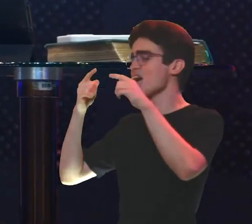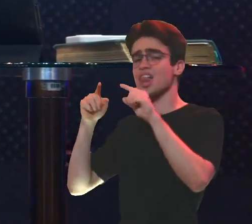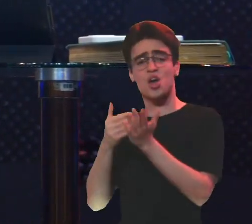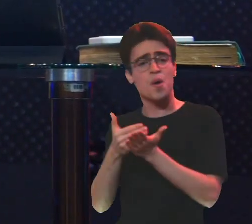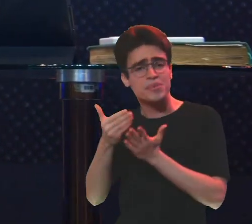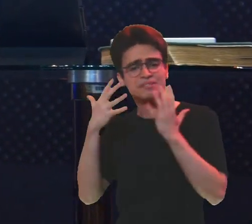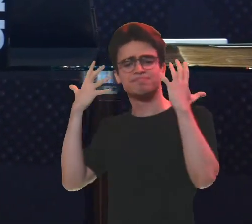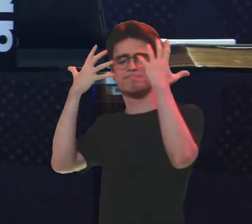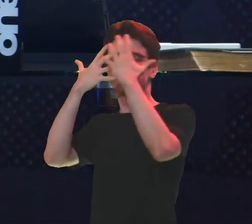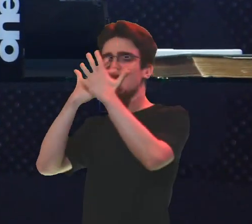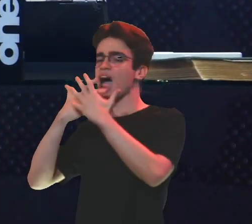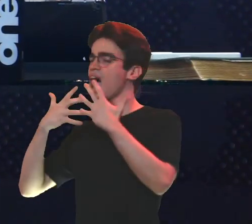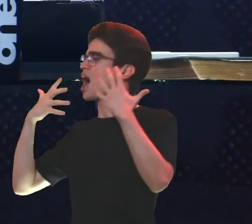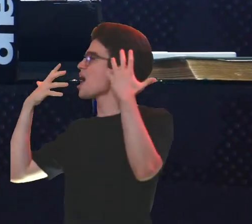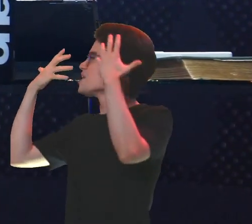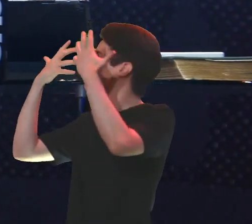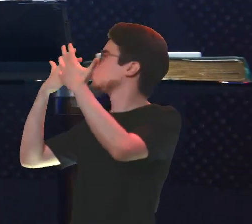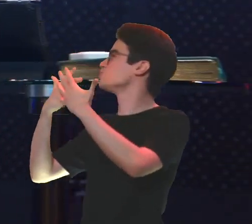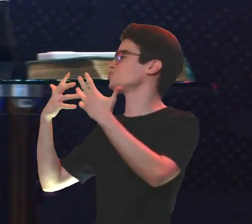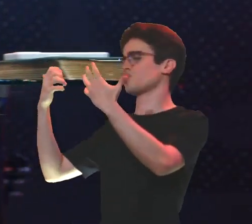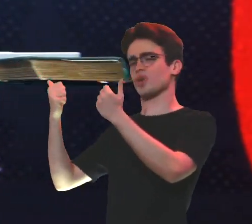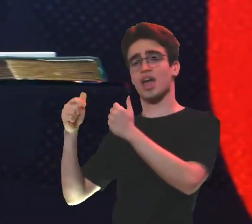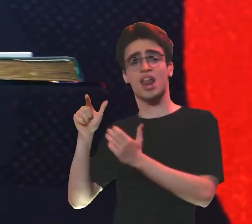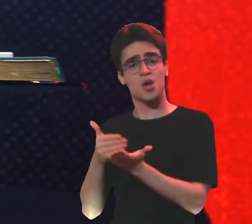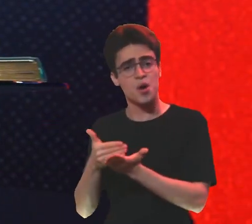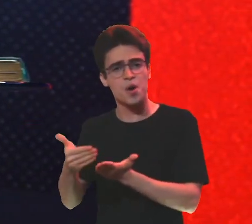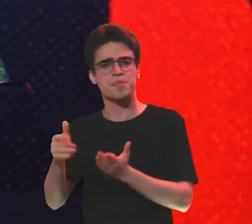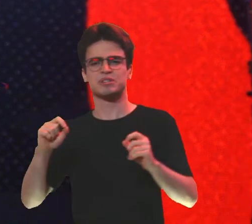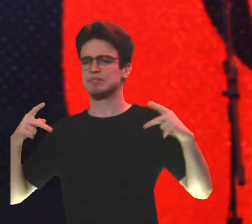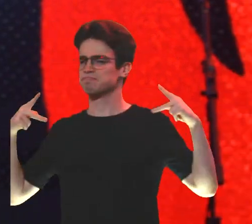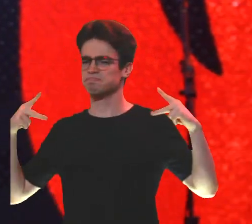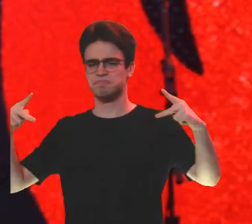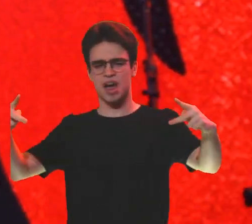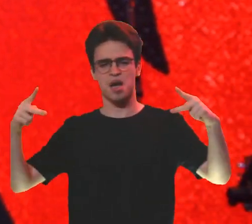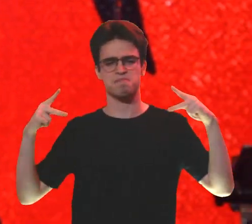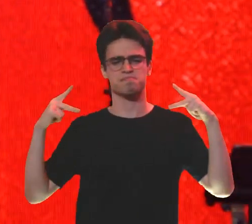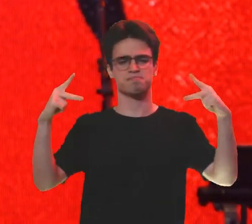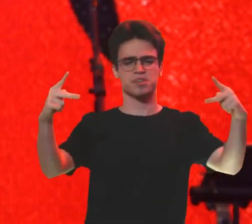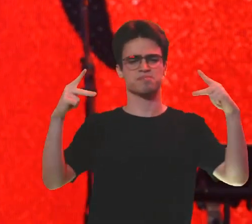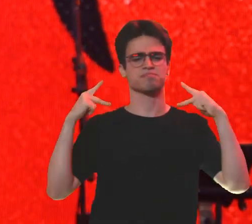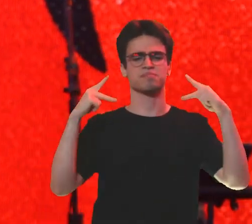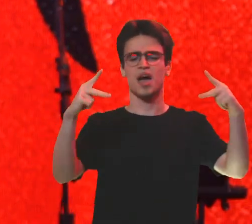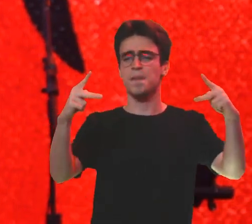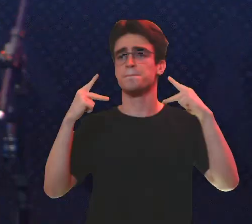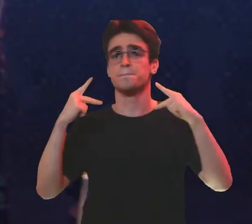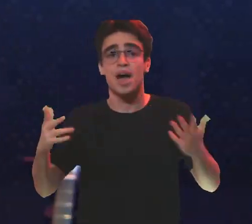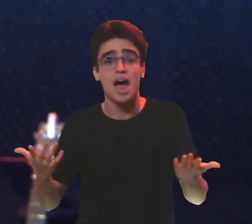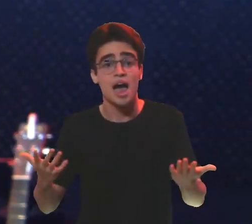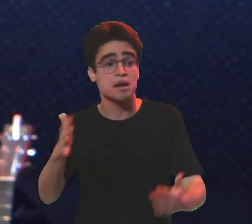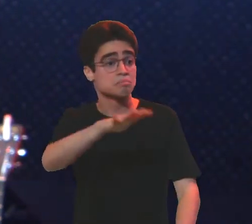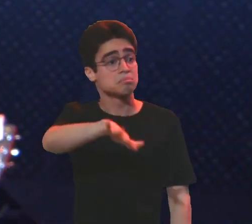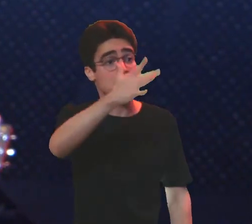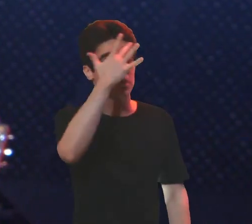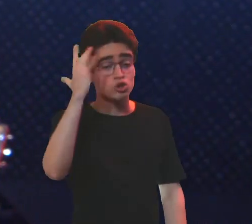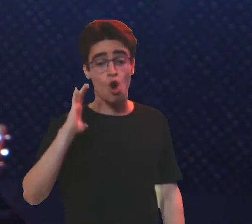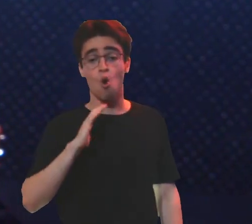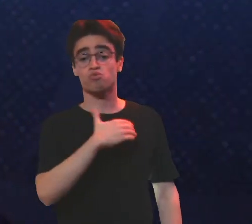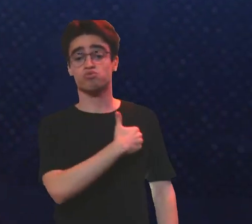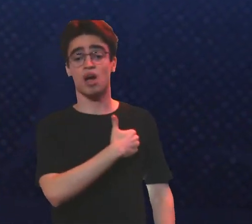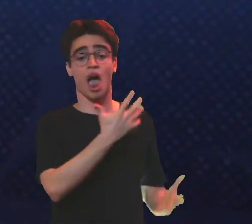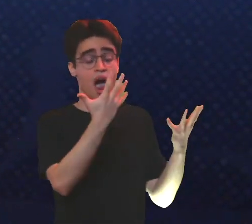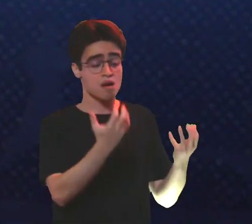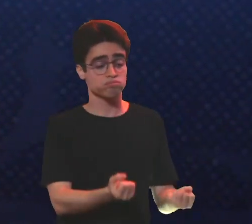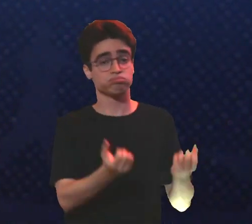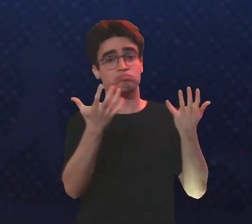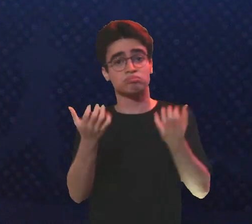apaixonar cada vez mais pelo Senhor e começa a pregar tão entusiasmado que as pessoas começam a se converter, começam a se